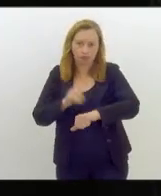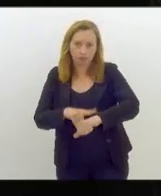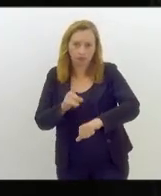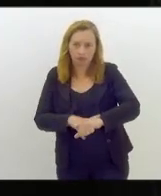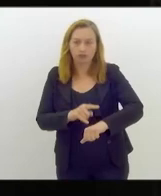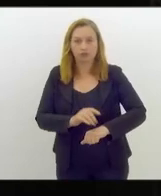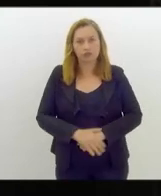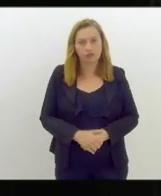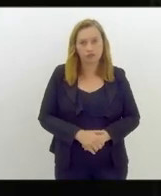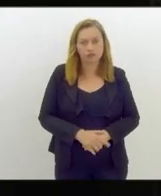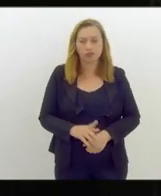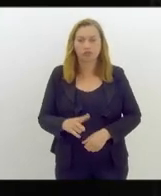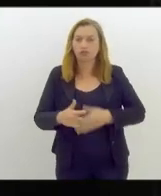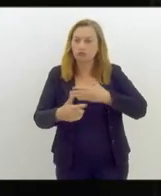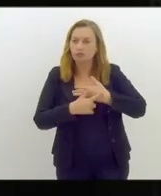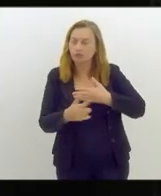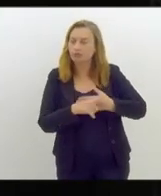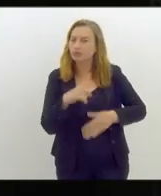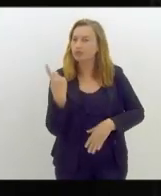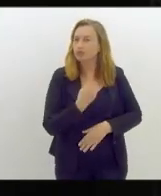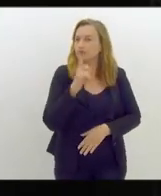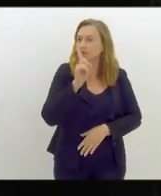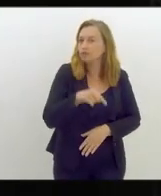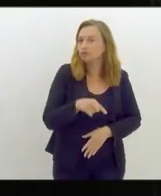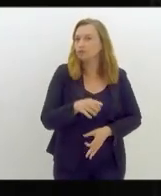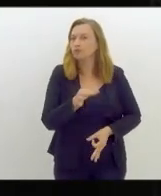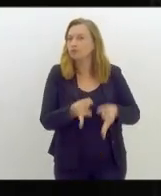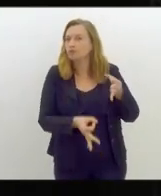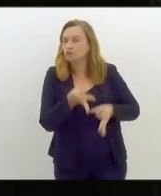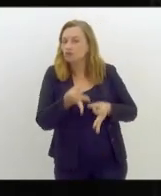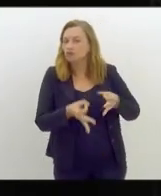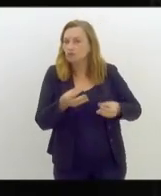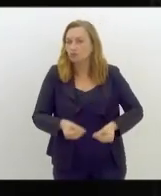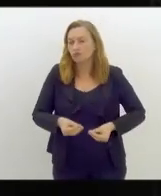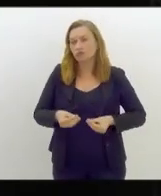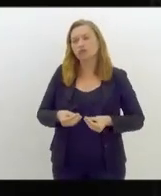A nossa função é entregar justiça para as